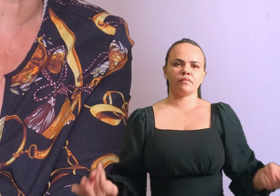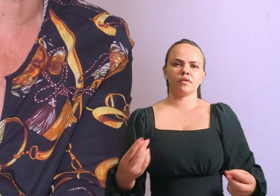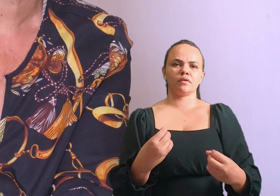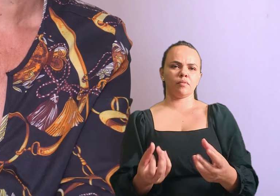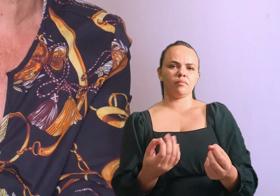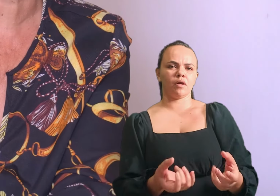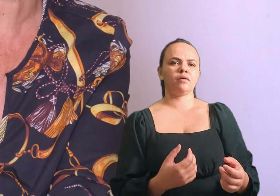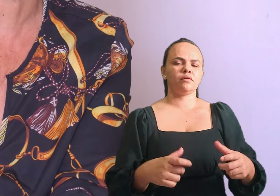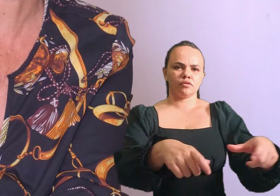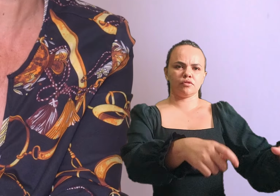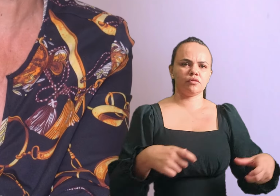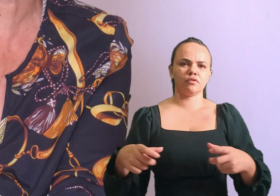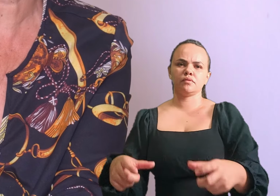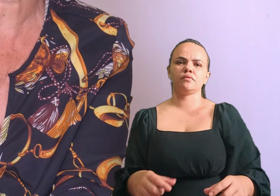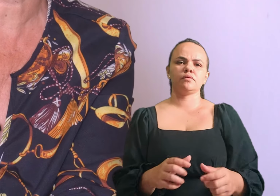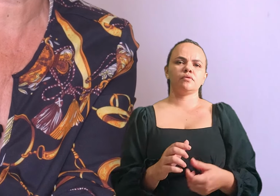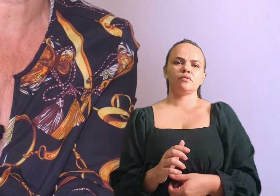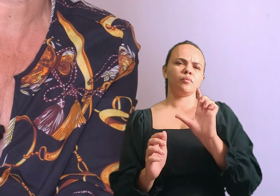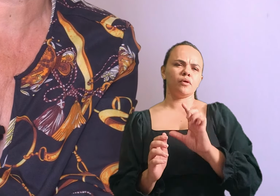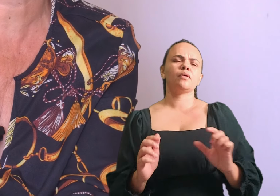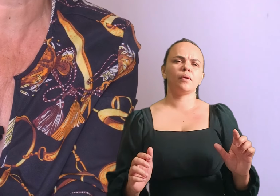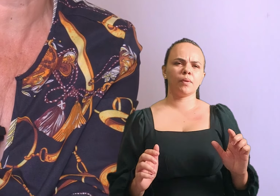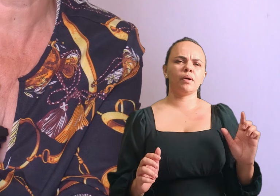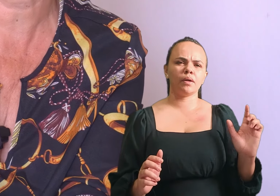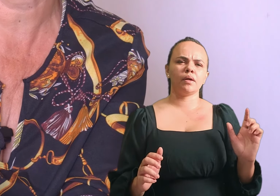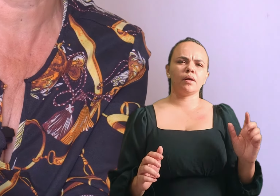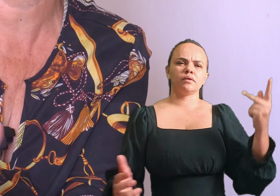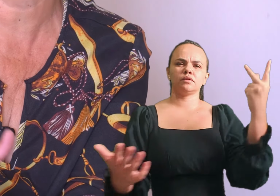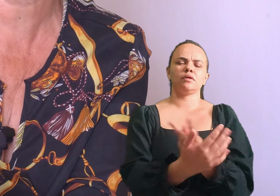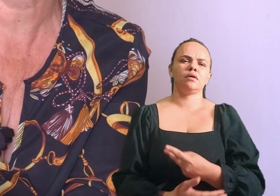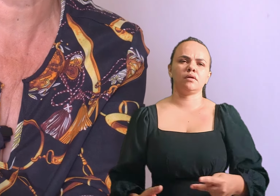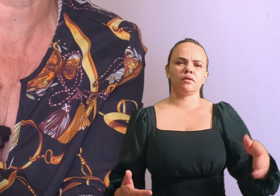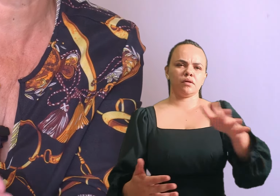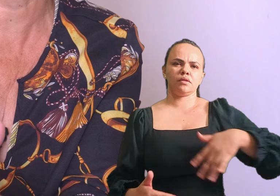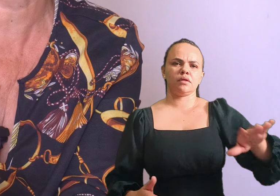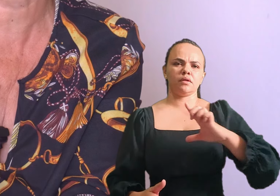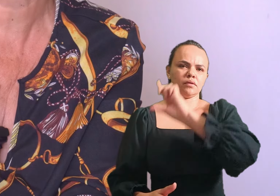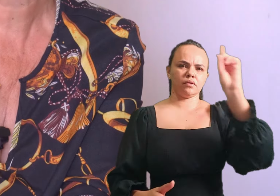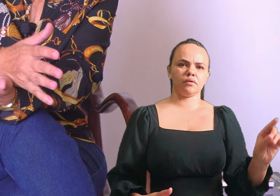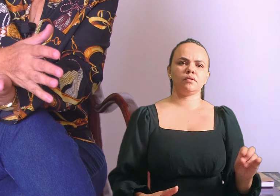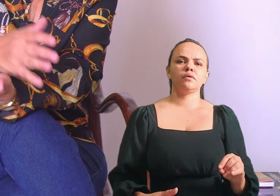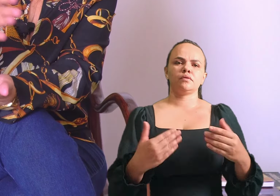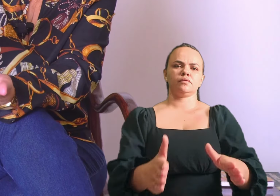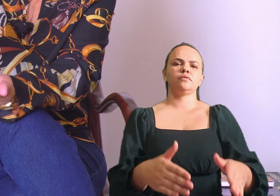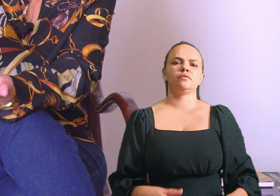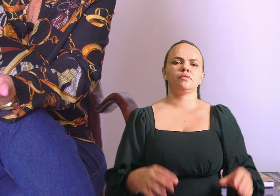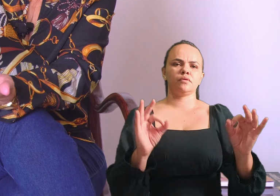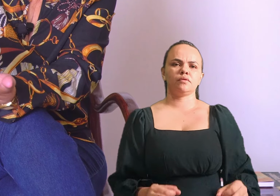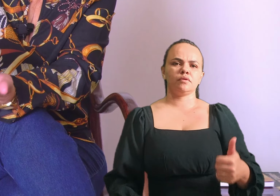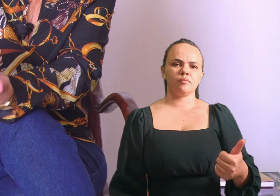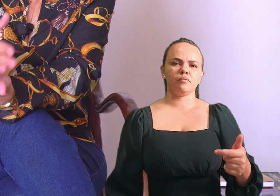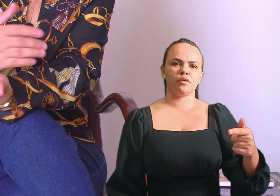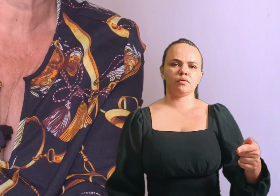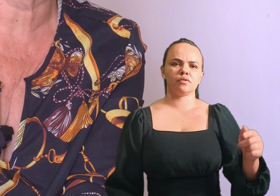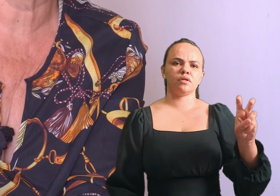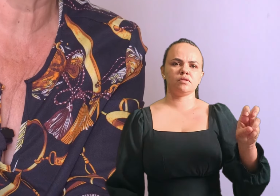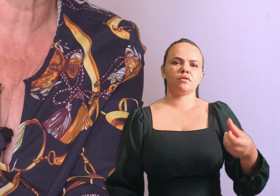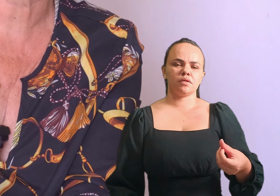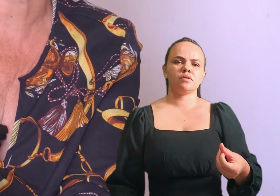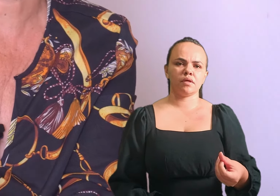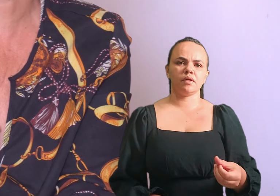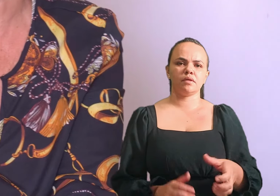regiões um pouco antes da da da daquela data específica de 1756